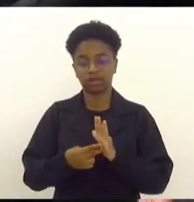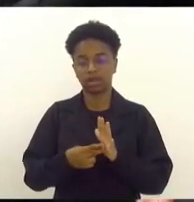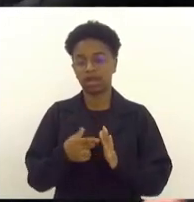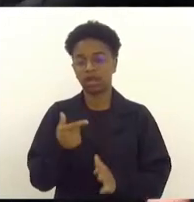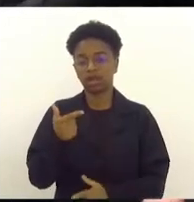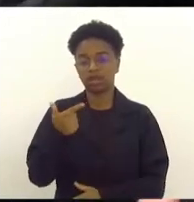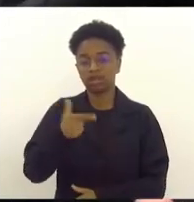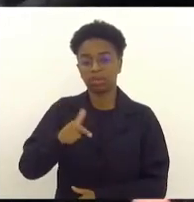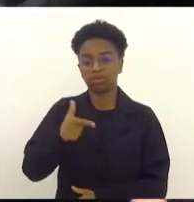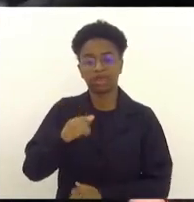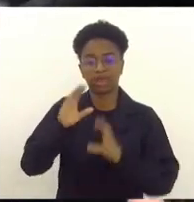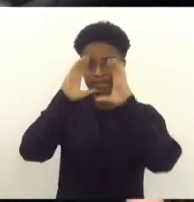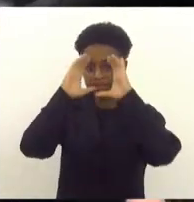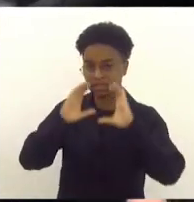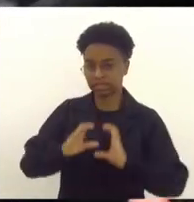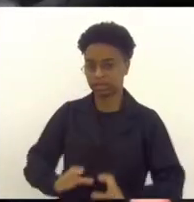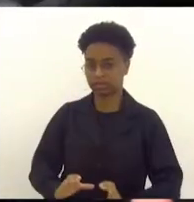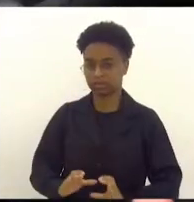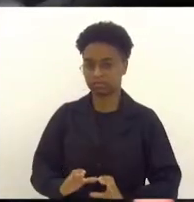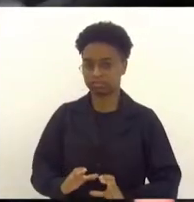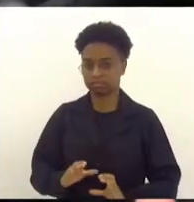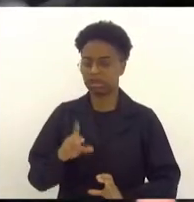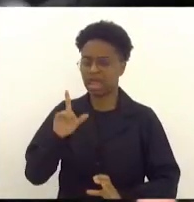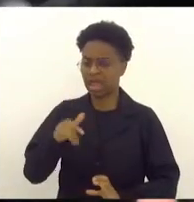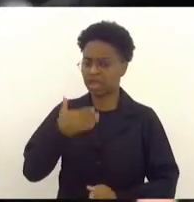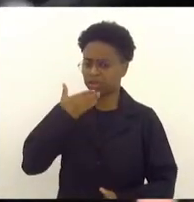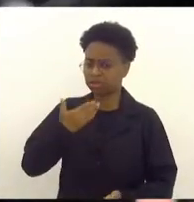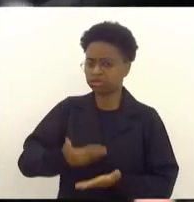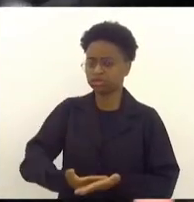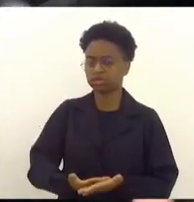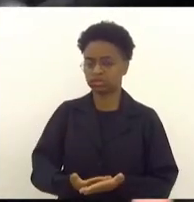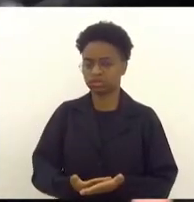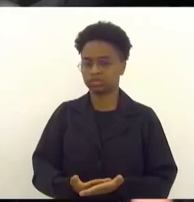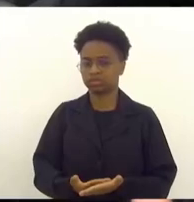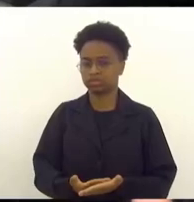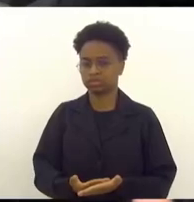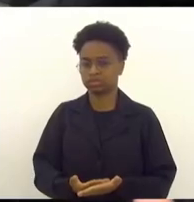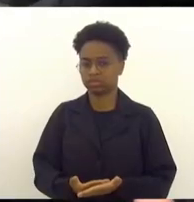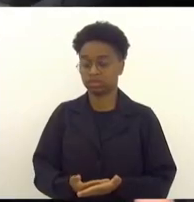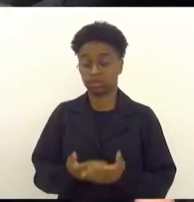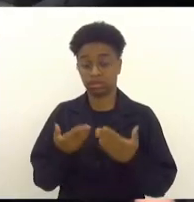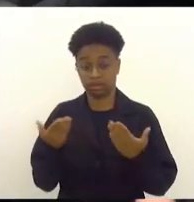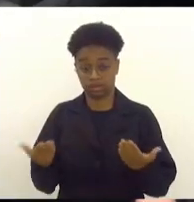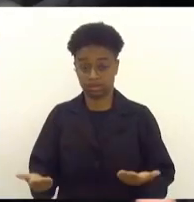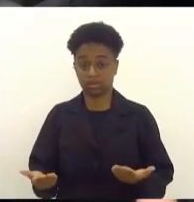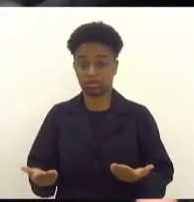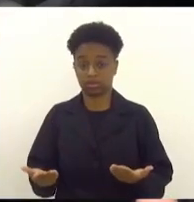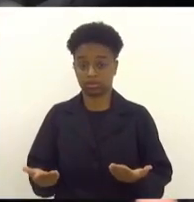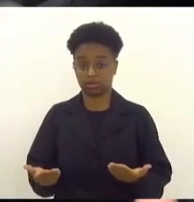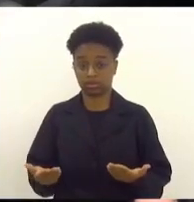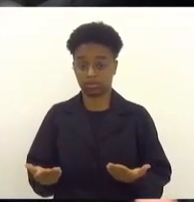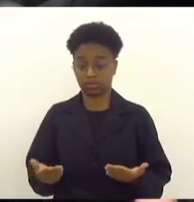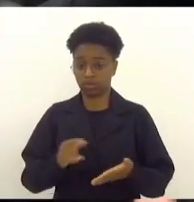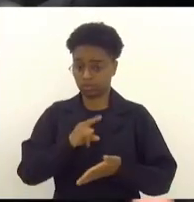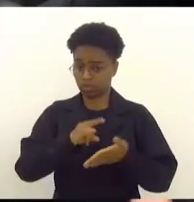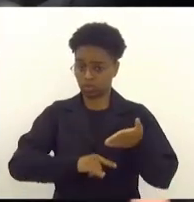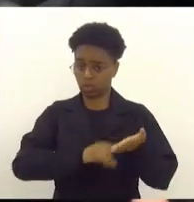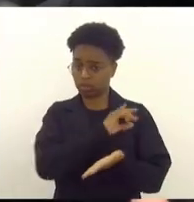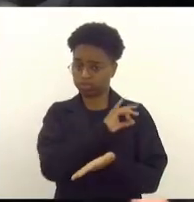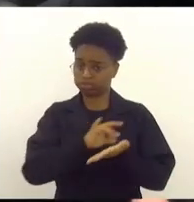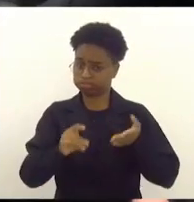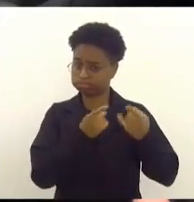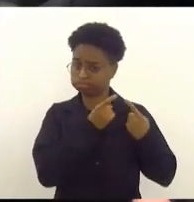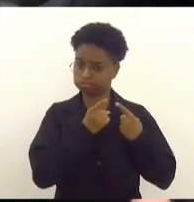de cidadania isso é escandaloso portanto a noção de repúdio